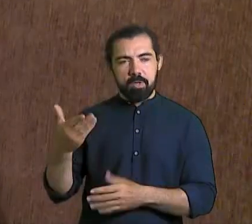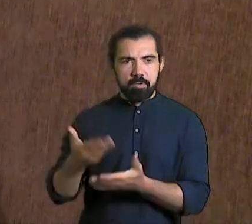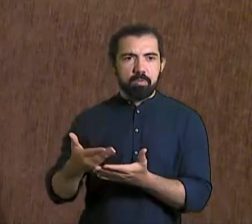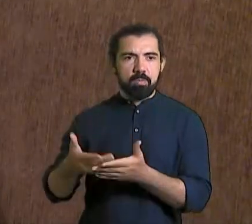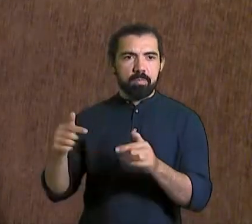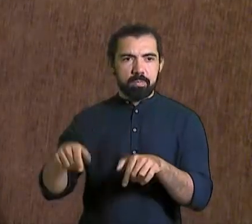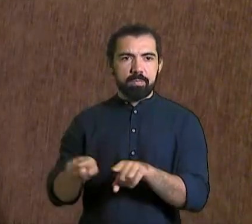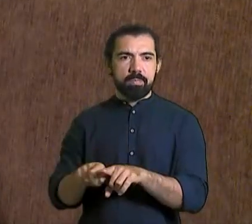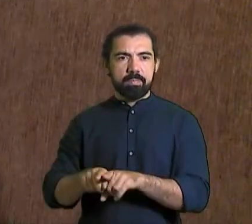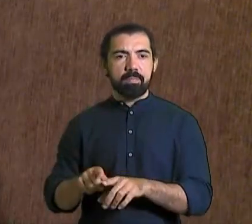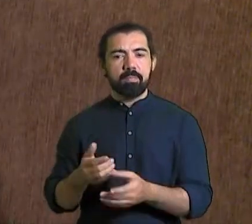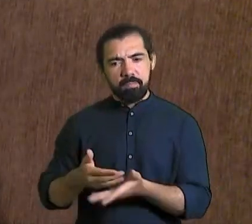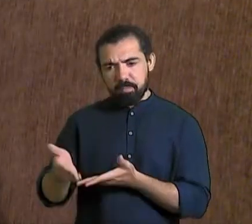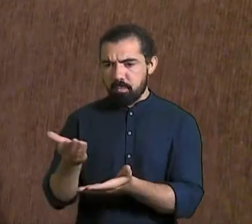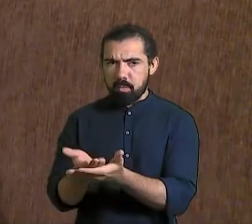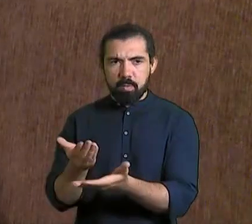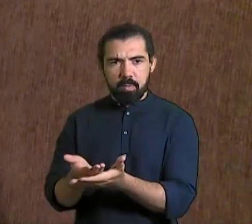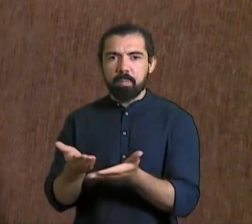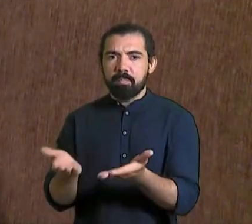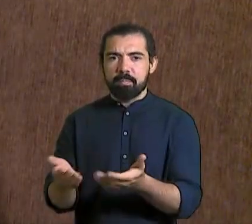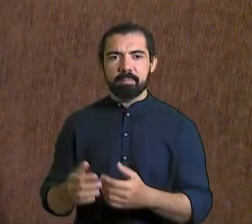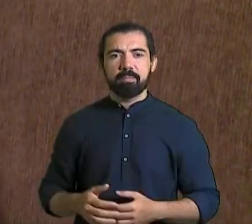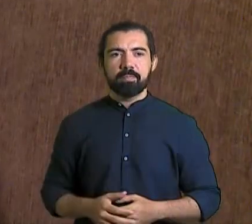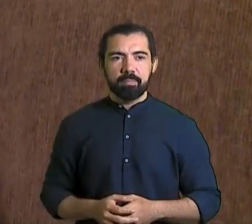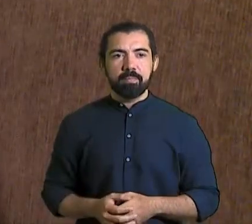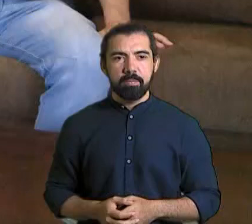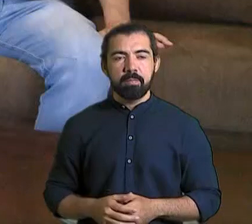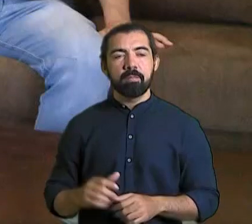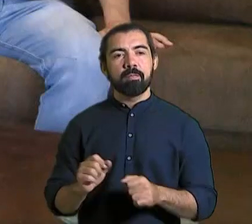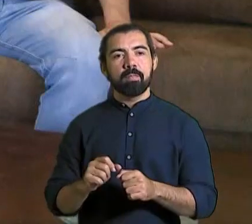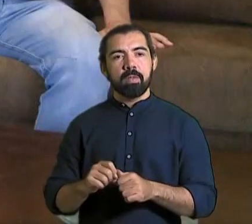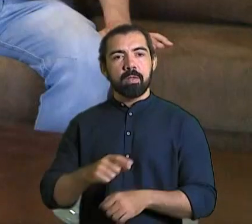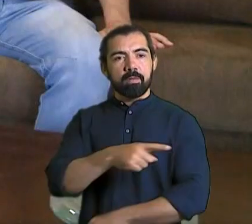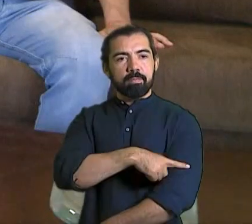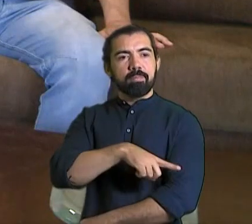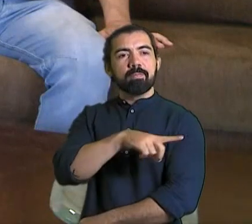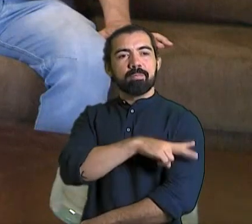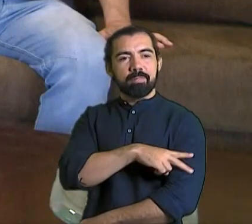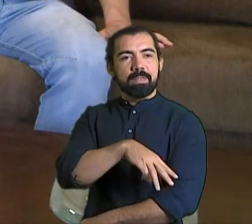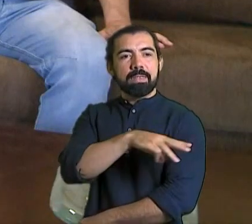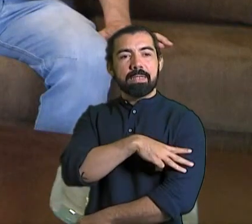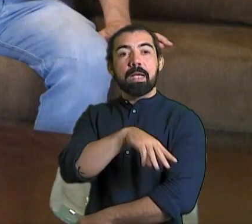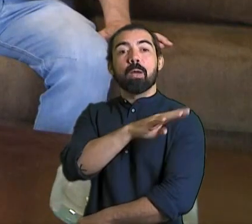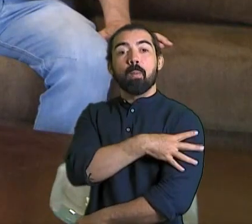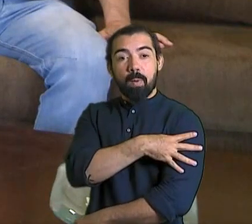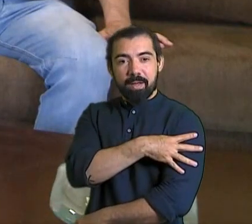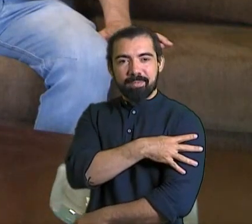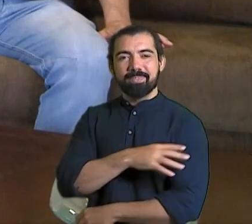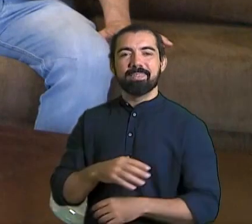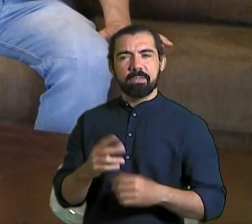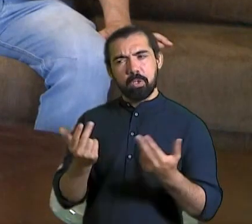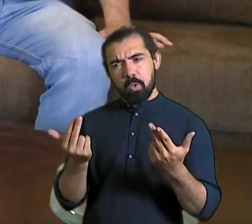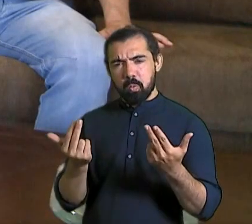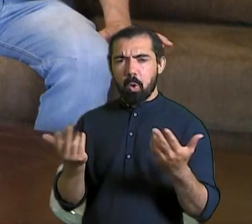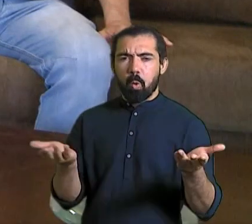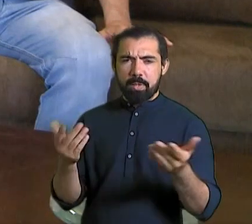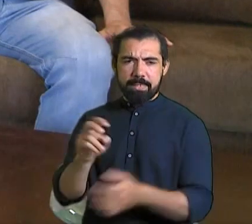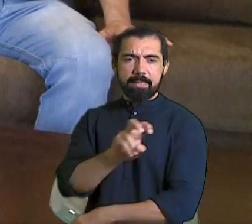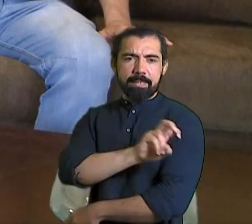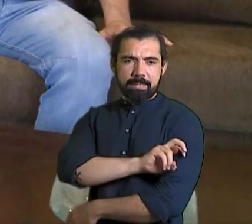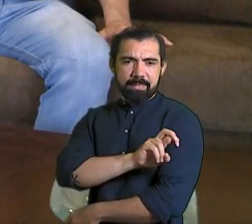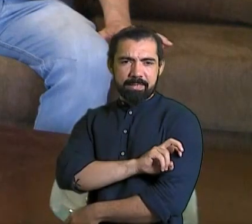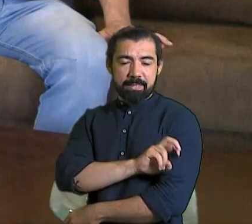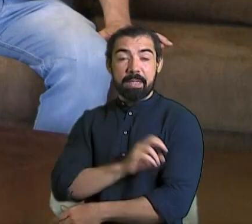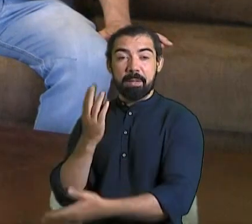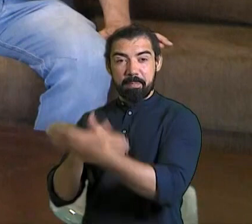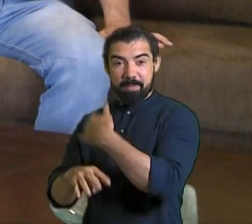E comecei a estudar e fiz até a quarta série fundamental aqui. Hoje é a quinta série, né? Na